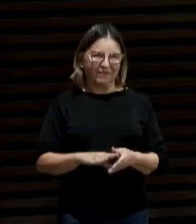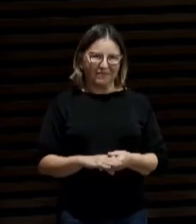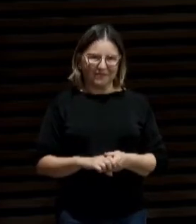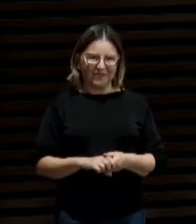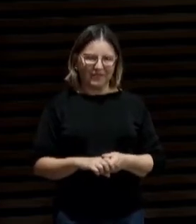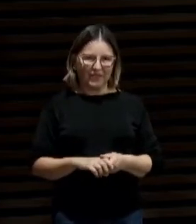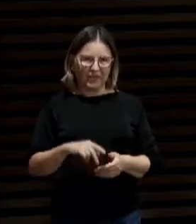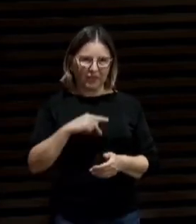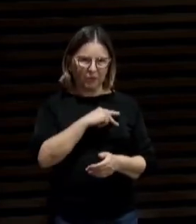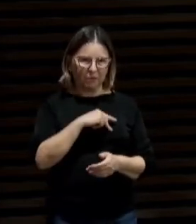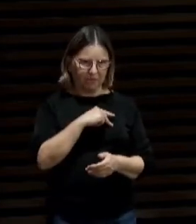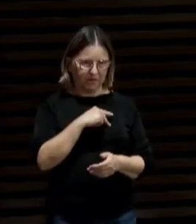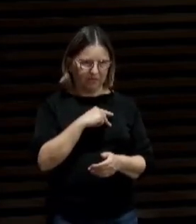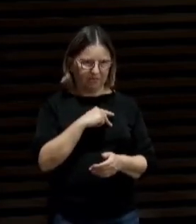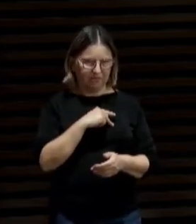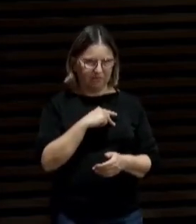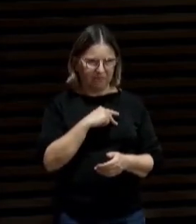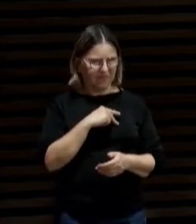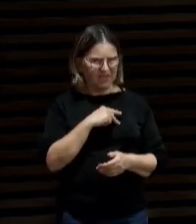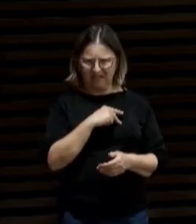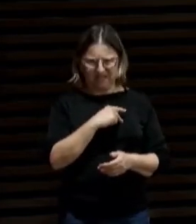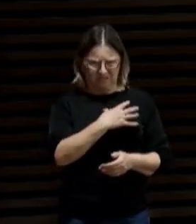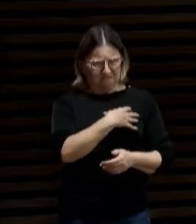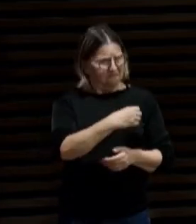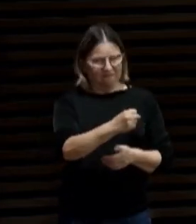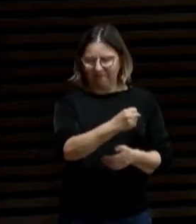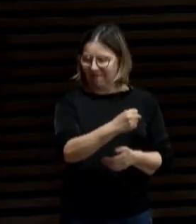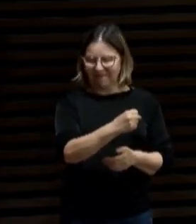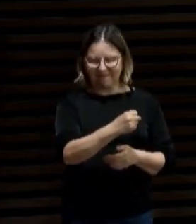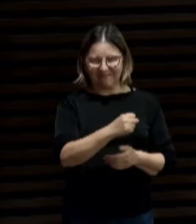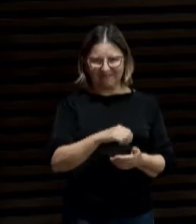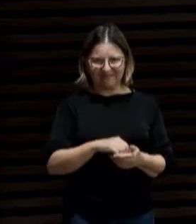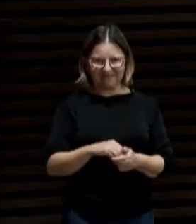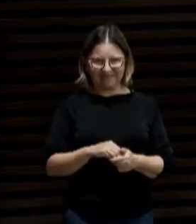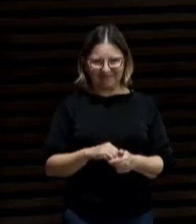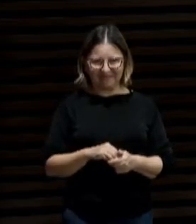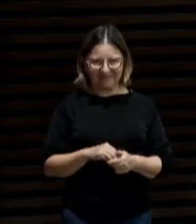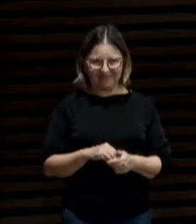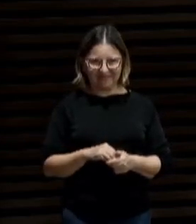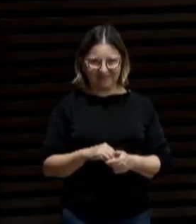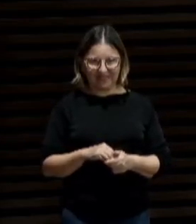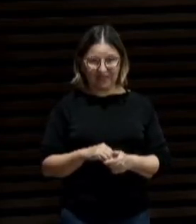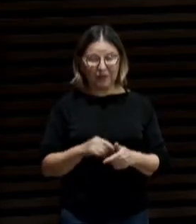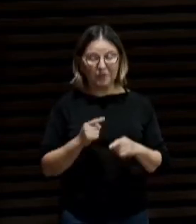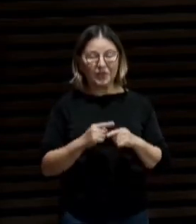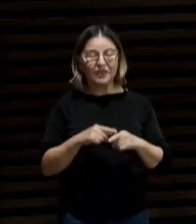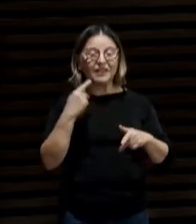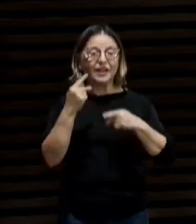Paulo não era suicida. Ele não estava dizendo aqui que ele... Não é um estímulo a... Porque ele diz